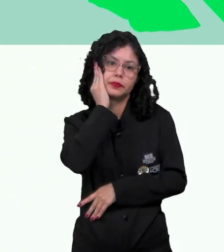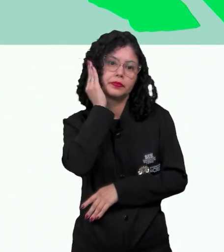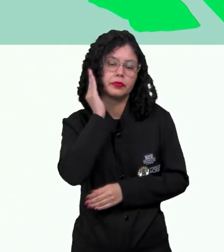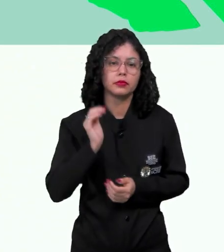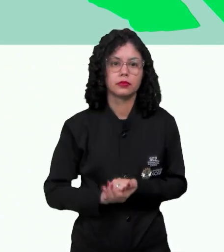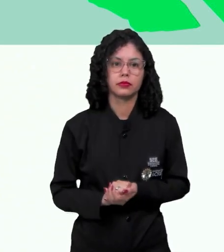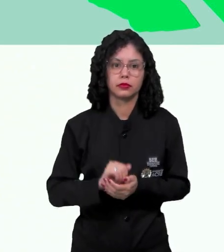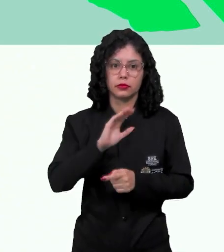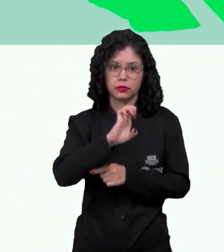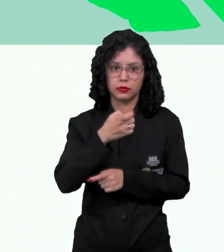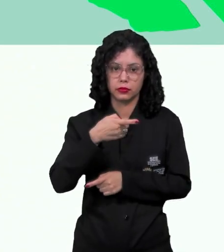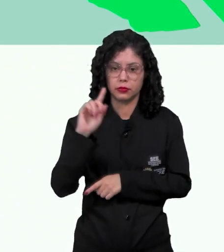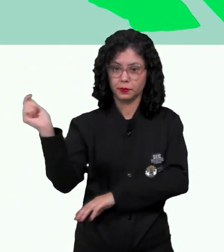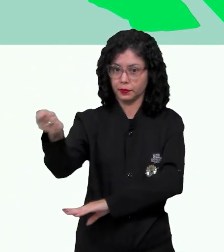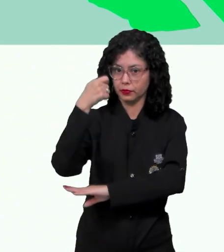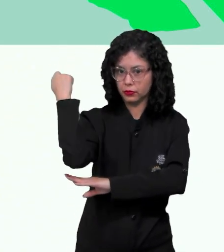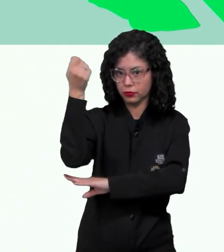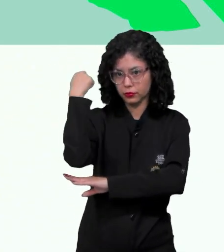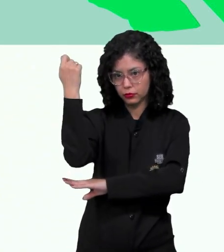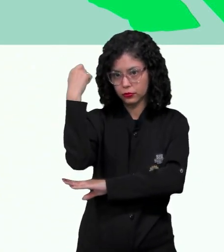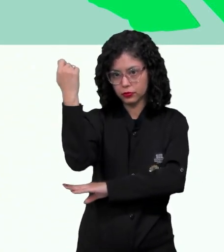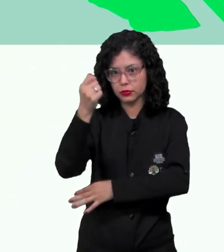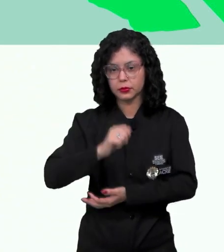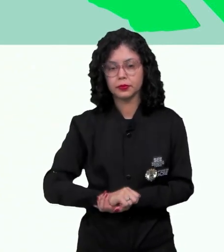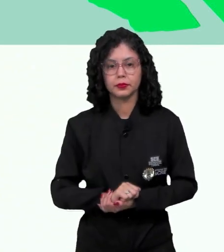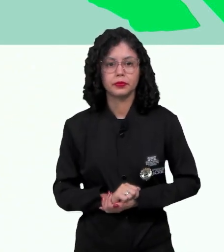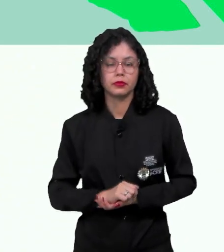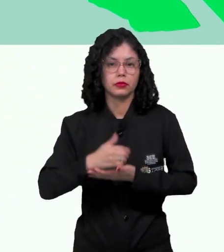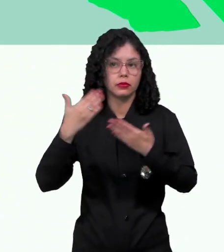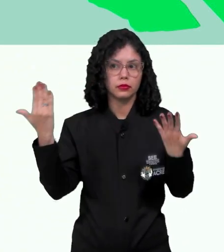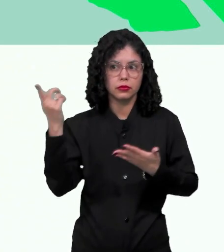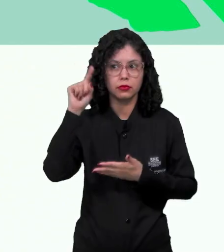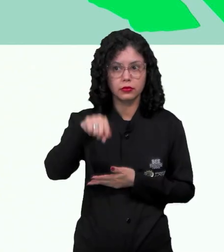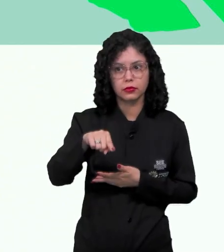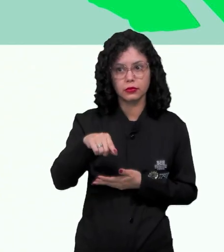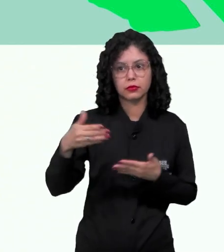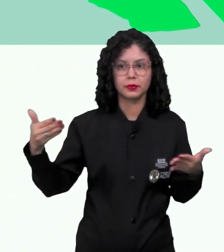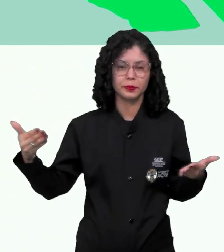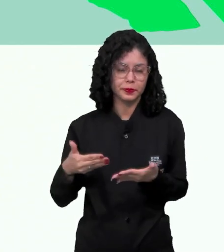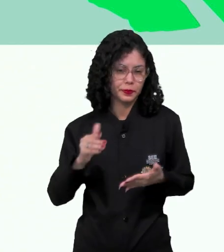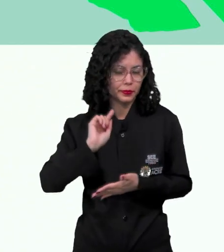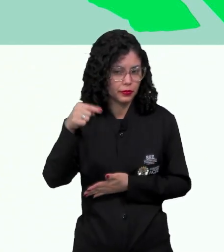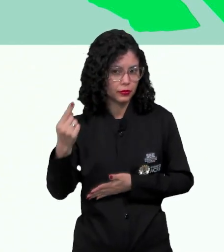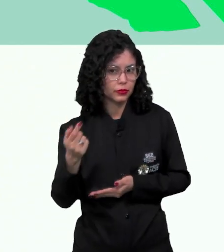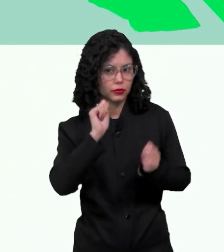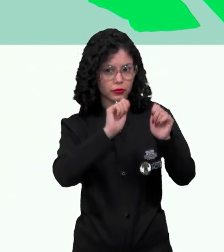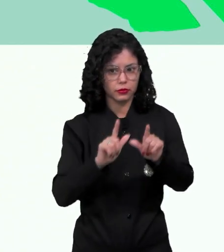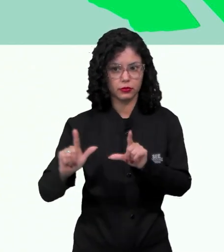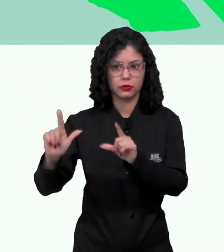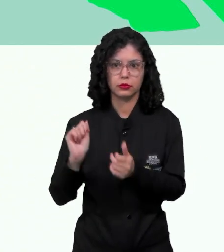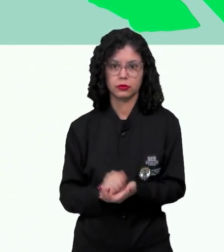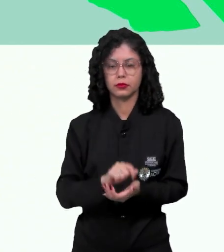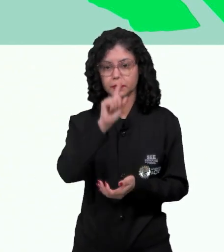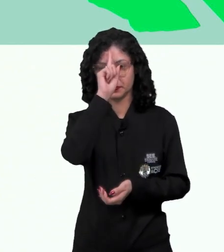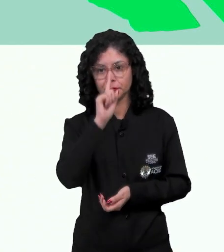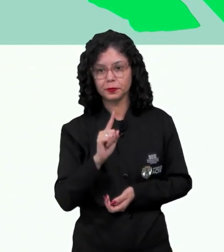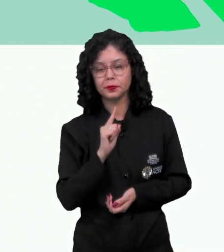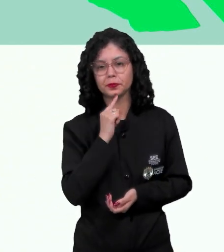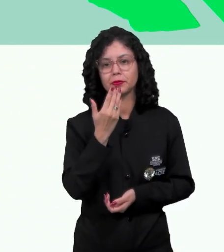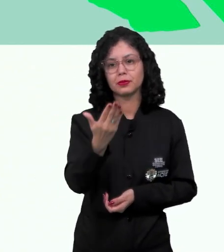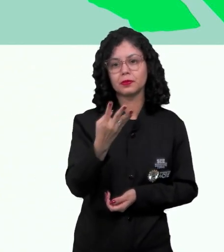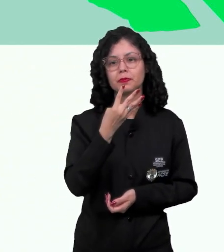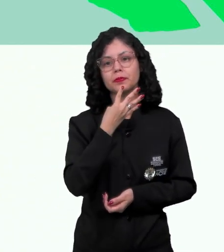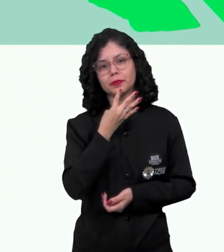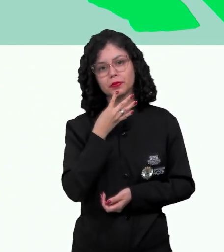e também temos a nossa famosa Expo Acre. Então aqui agora nos próximos slides eu coloquei imagens para